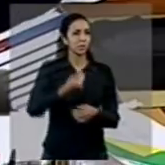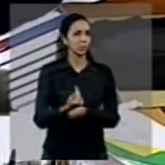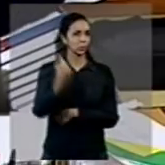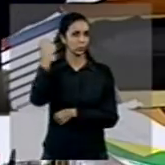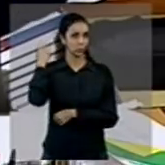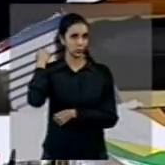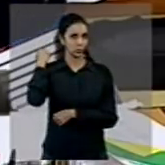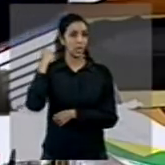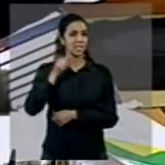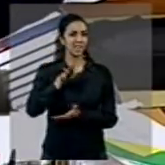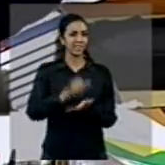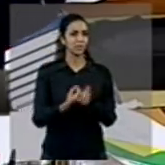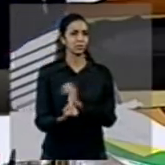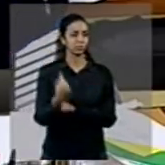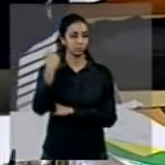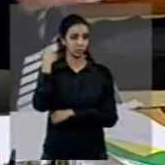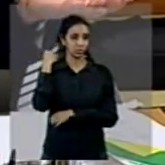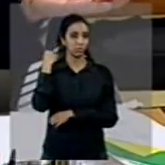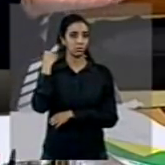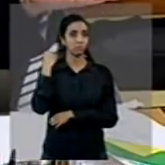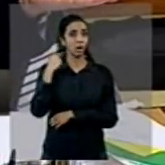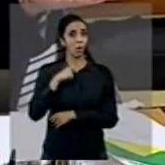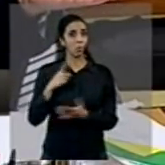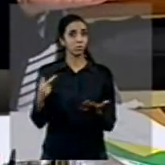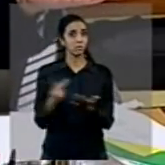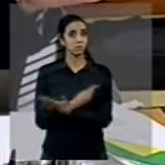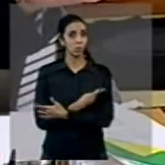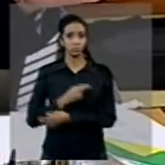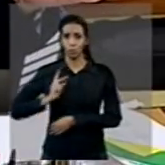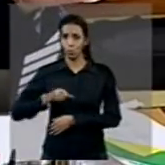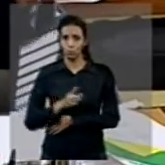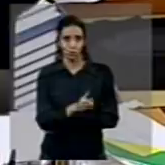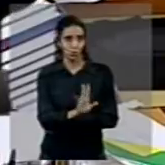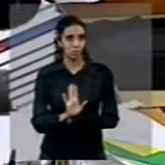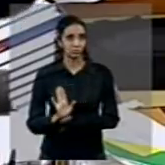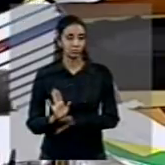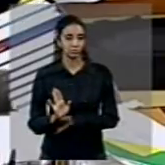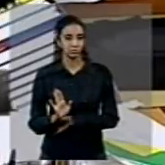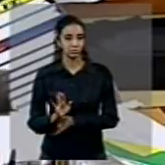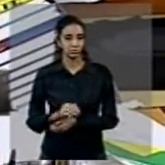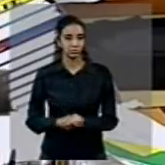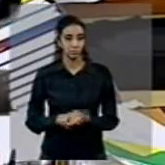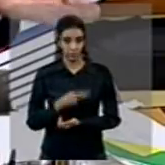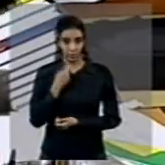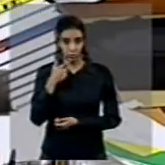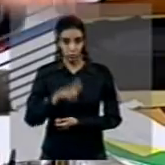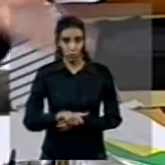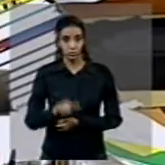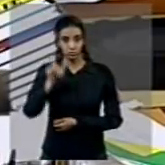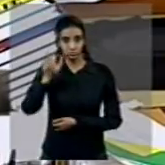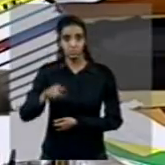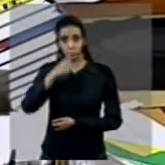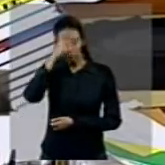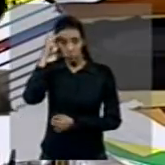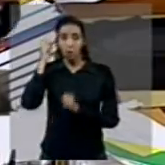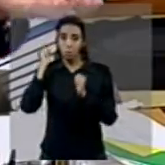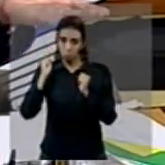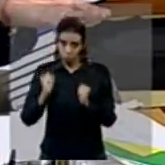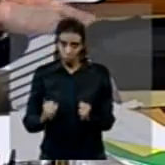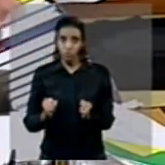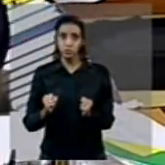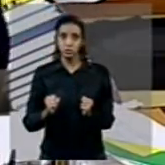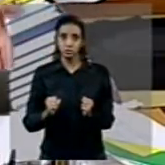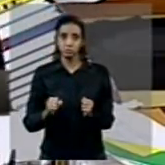cadastramento primitivo houve e continua a existir. E reafirmo, o eleitor pode se